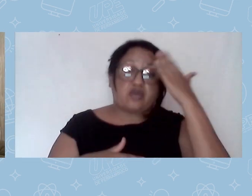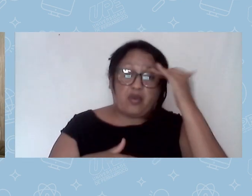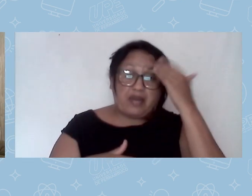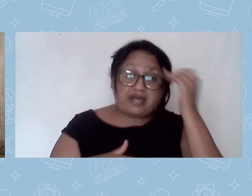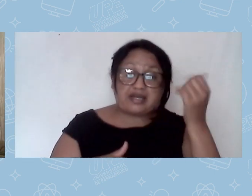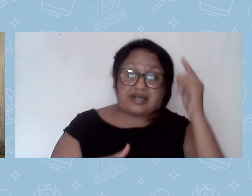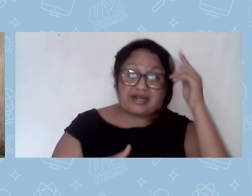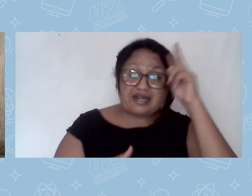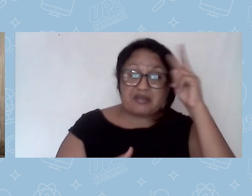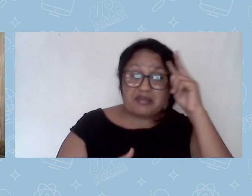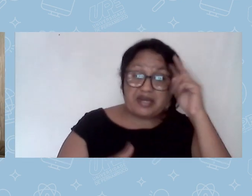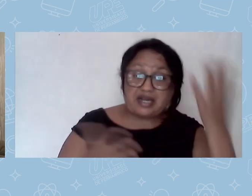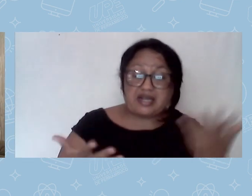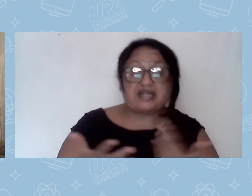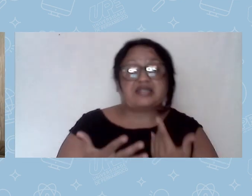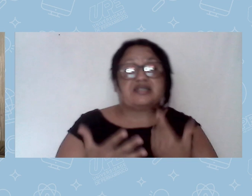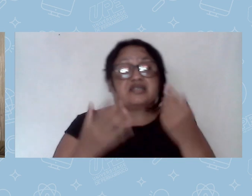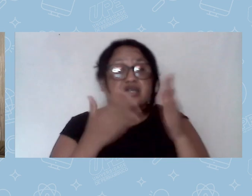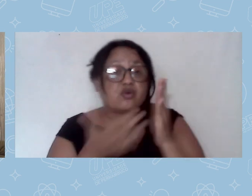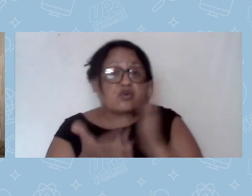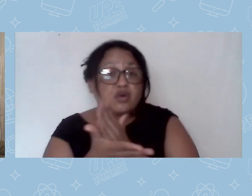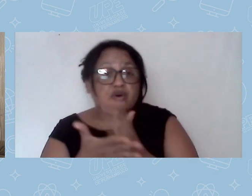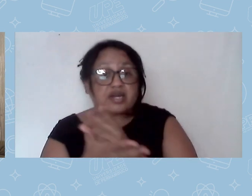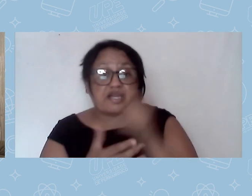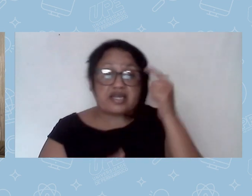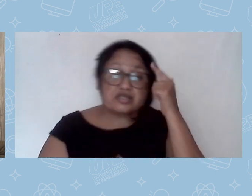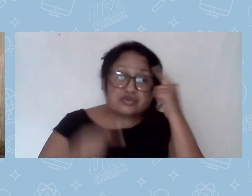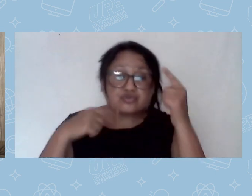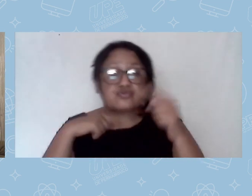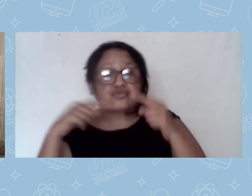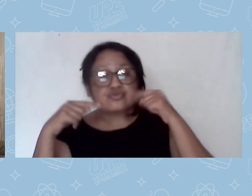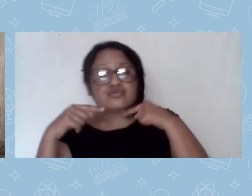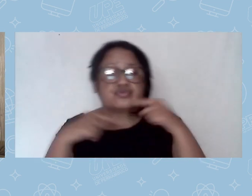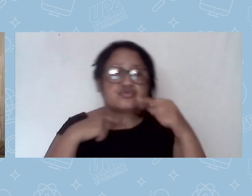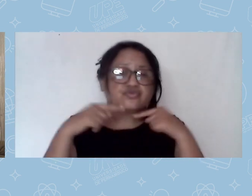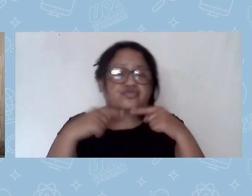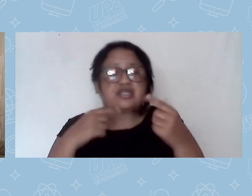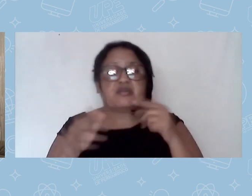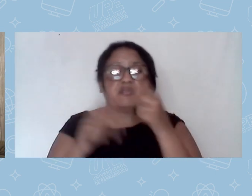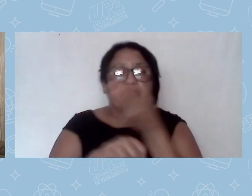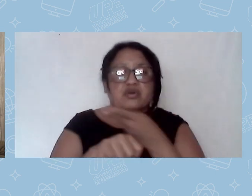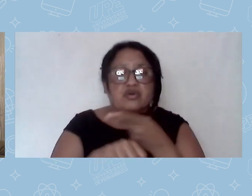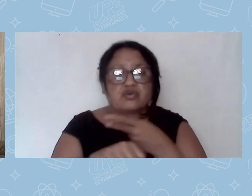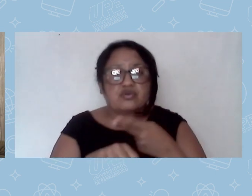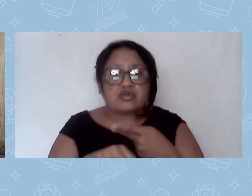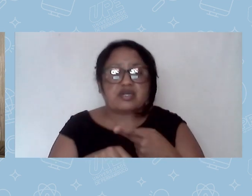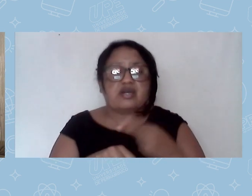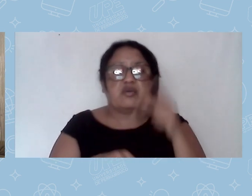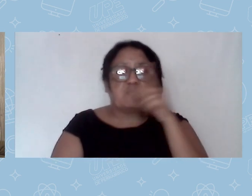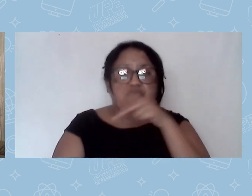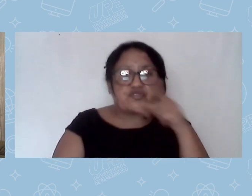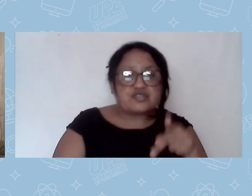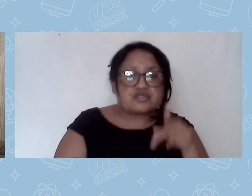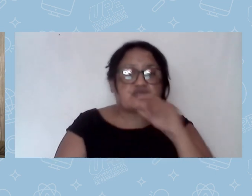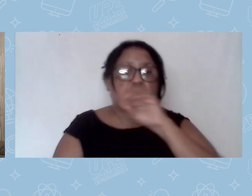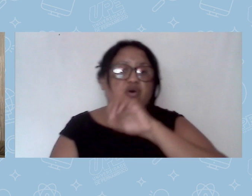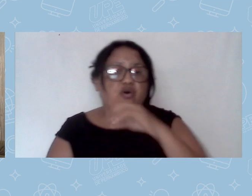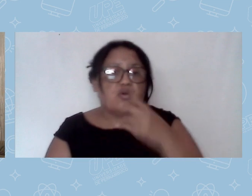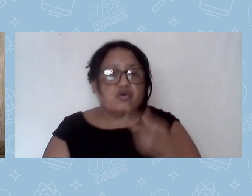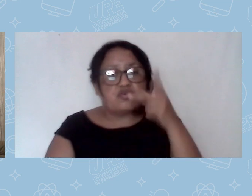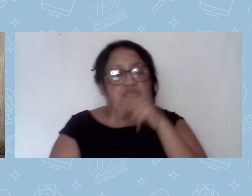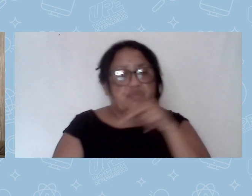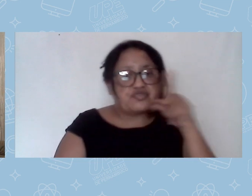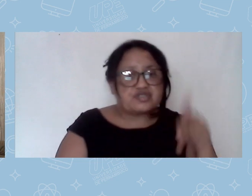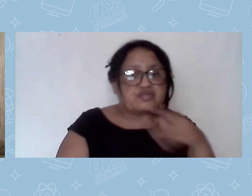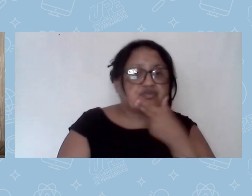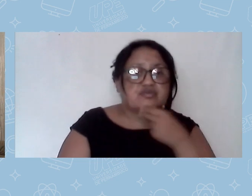no caso de quaisquer dúvidas procure o seu professor a sua professora aí no polo para compreender os